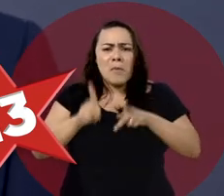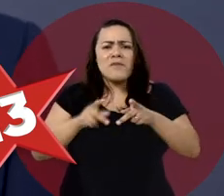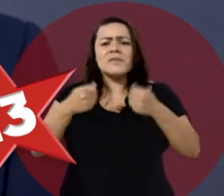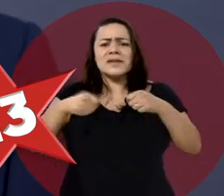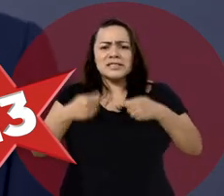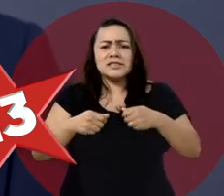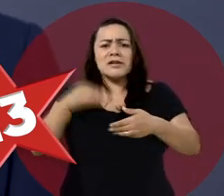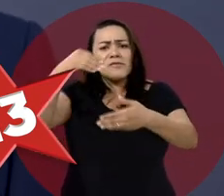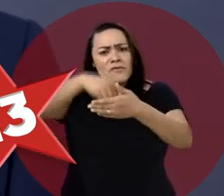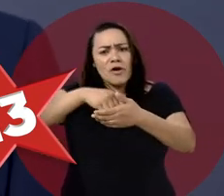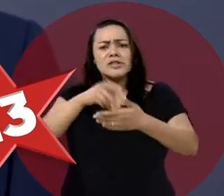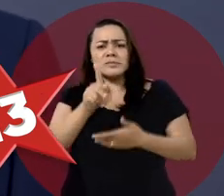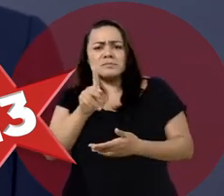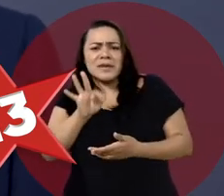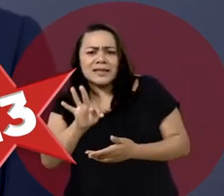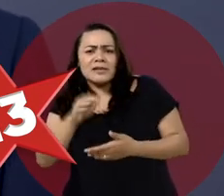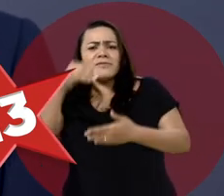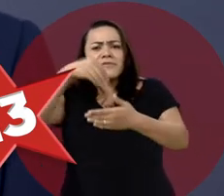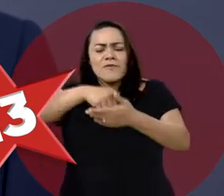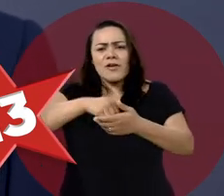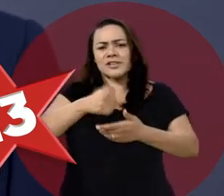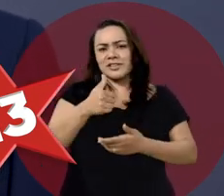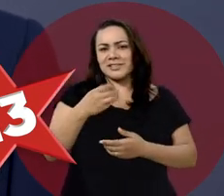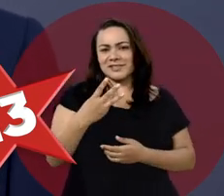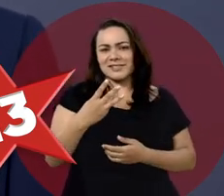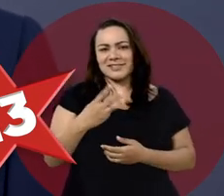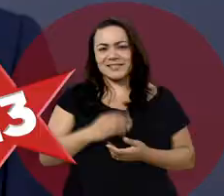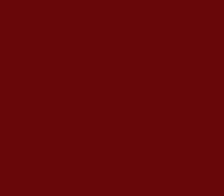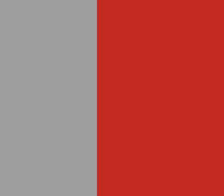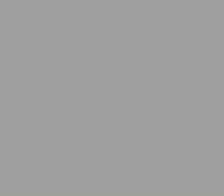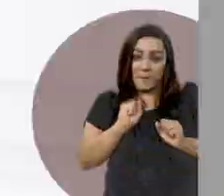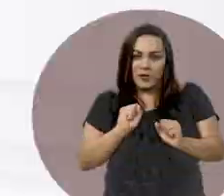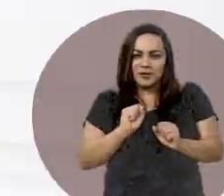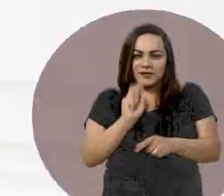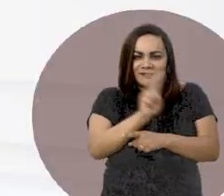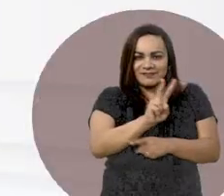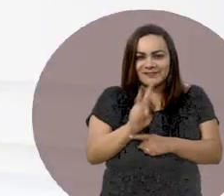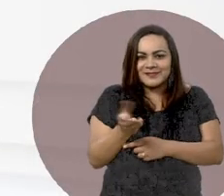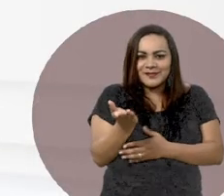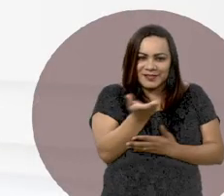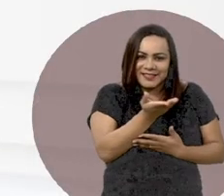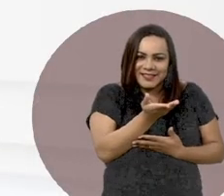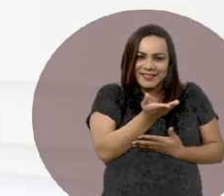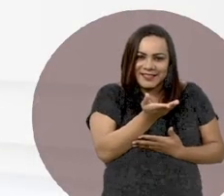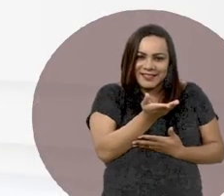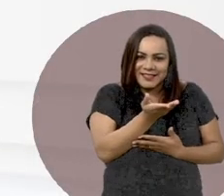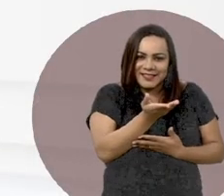Vote no partido dos trabalhadores vote Antônio Machado vosso interesse e